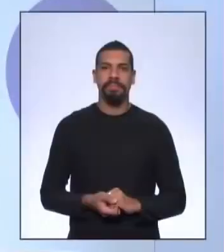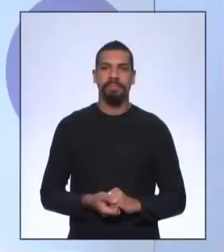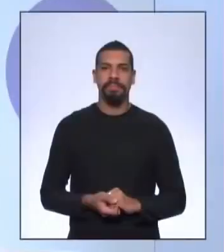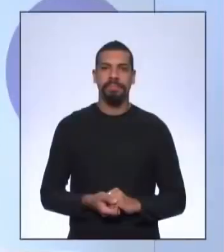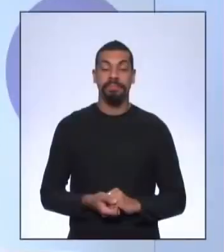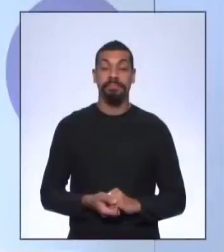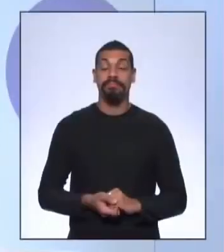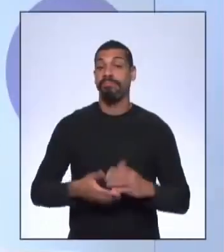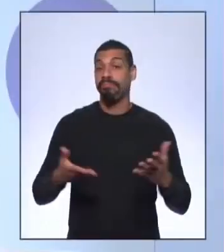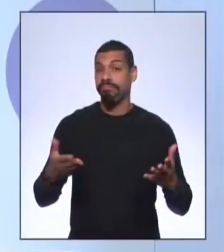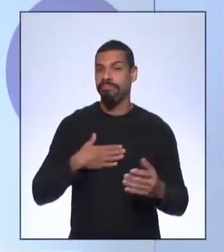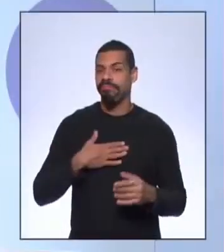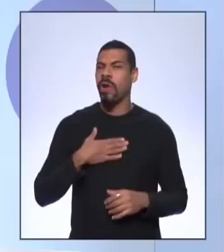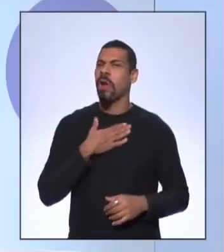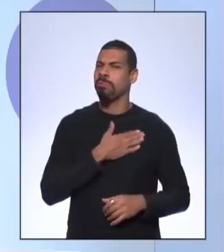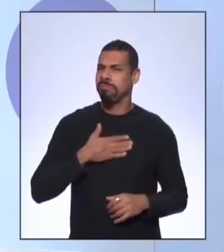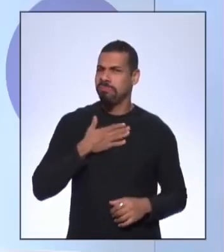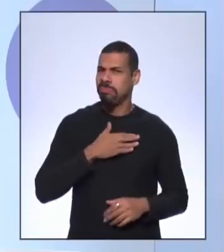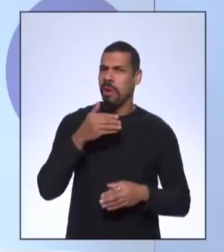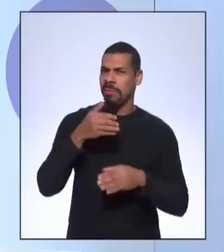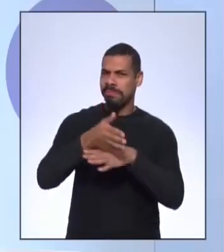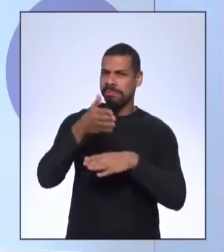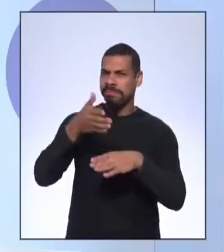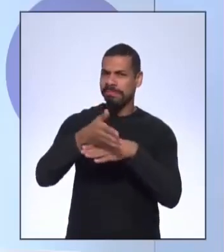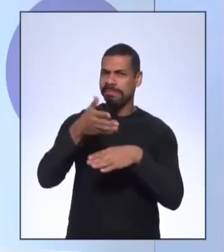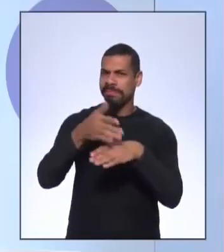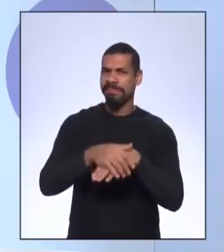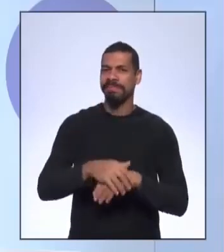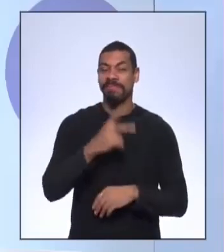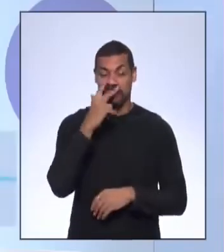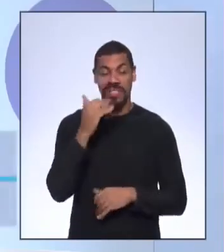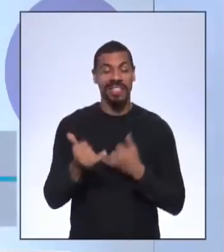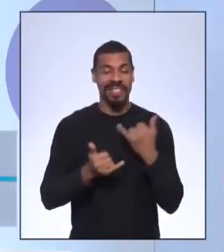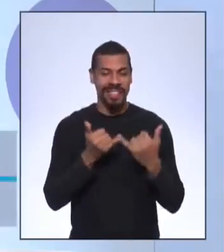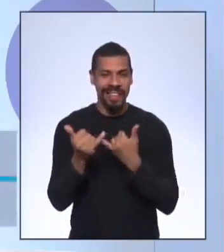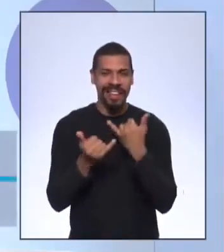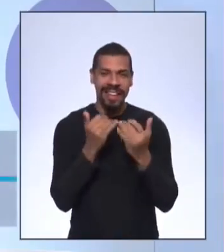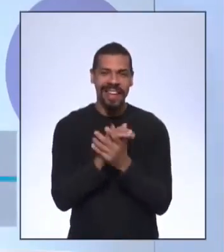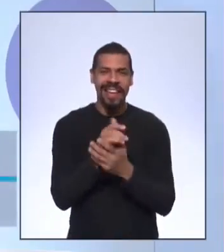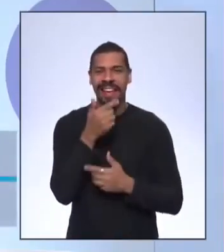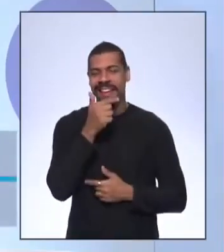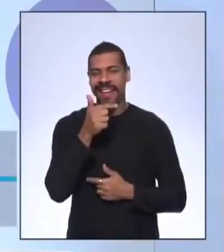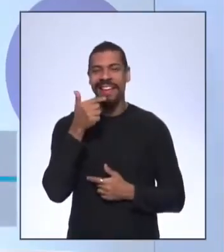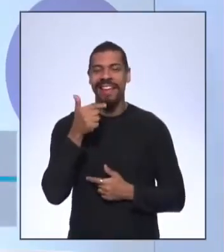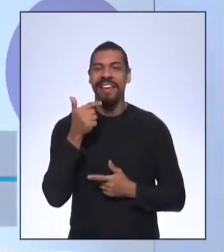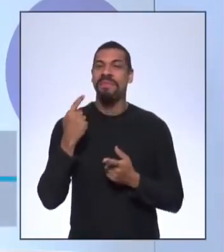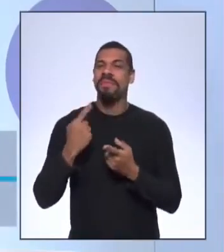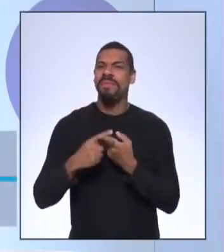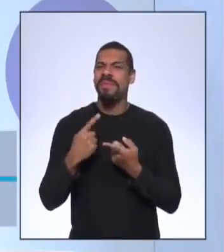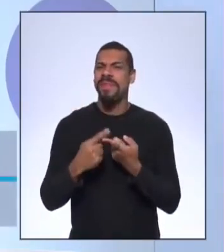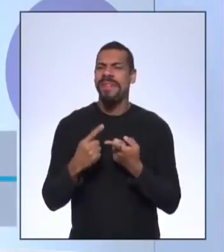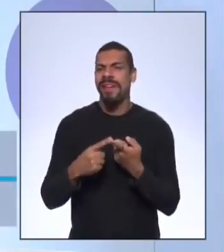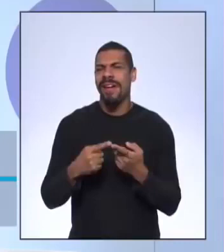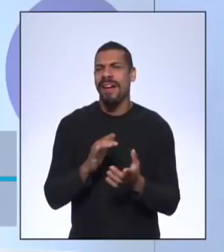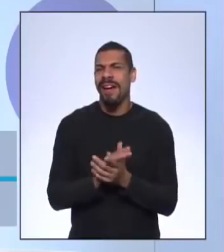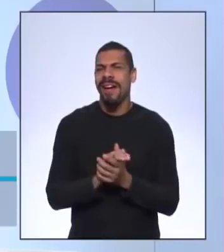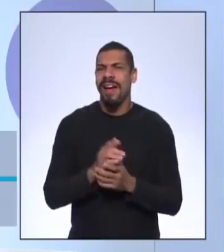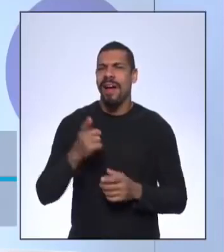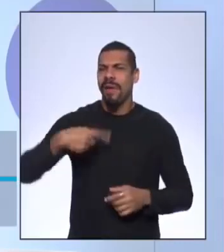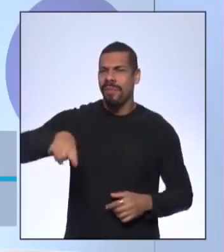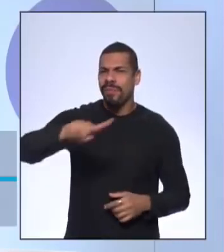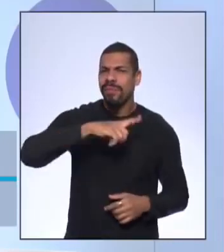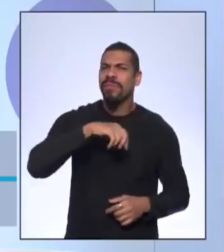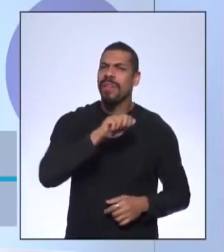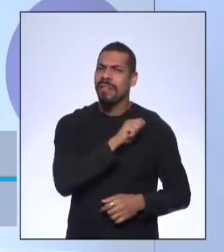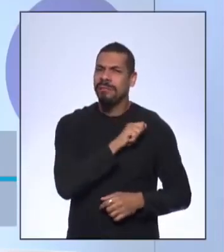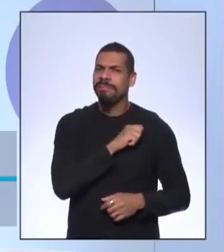Olha, Jonas, eu estou gostando muito da interação deles, estou até achando divertido, que eu estou rindo bastante, porque eles fizeram